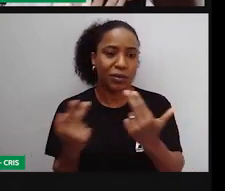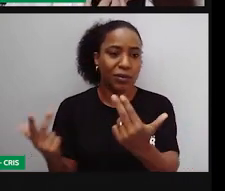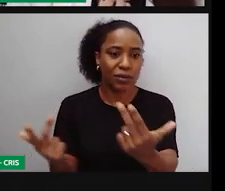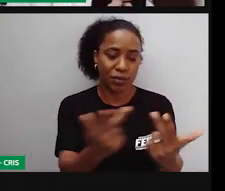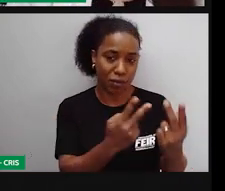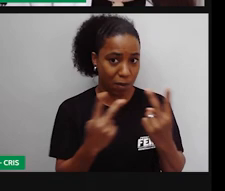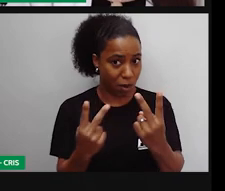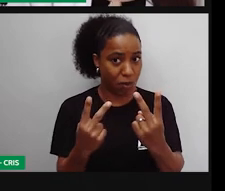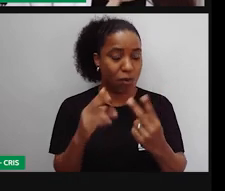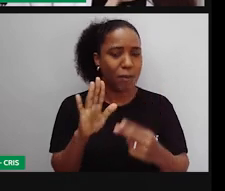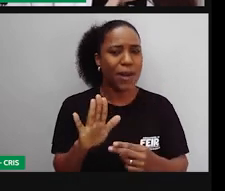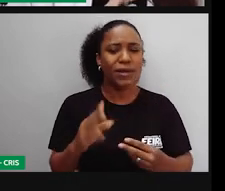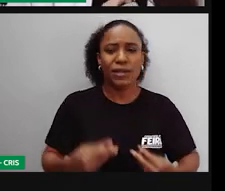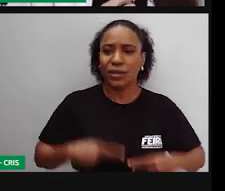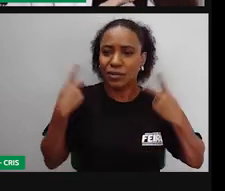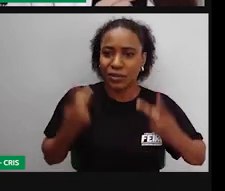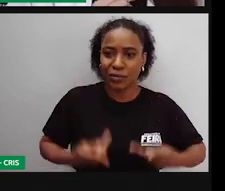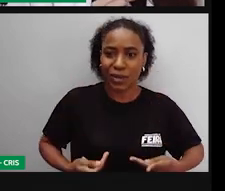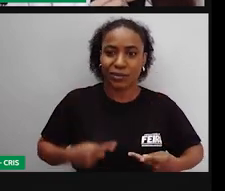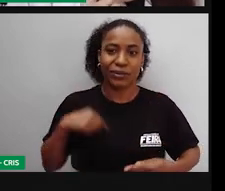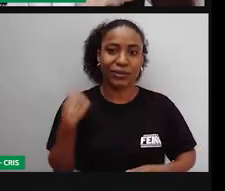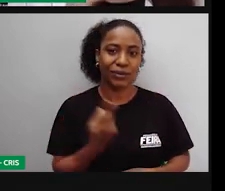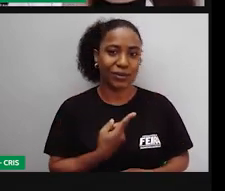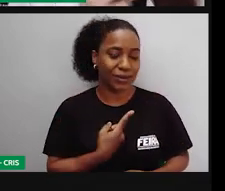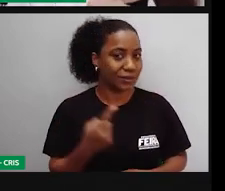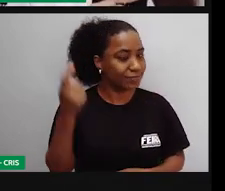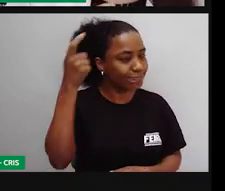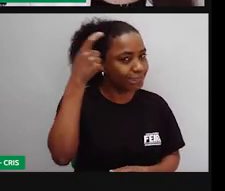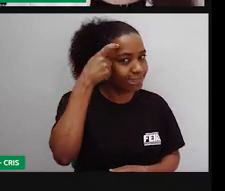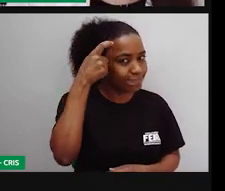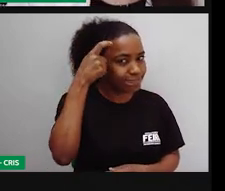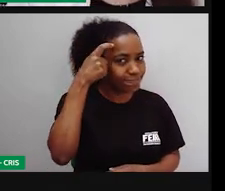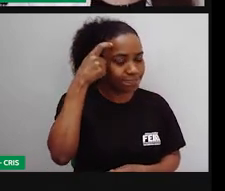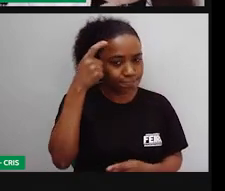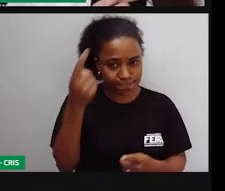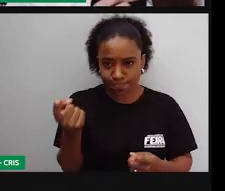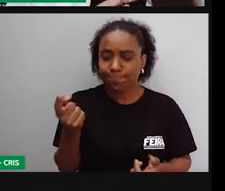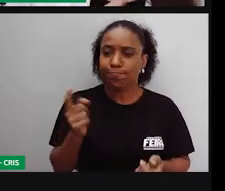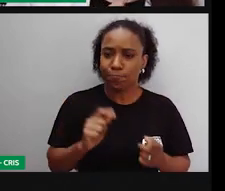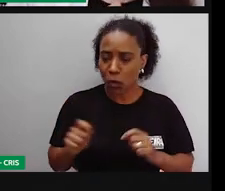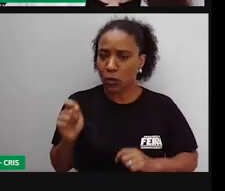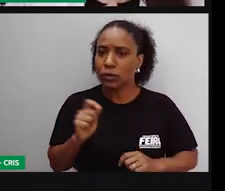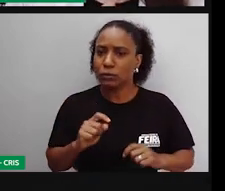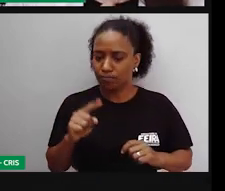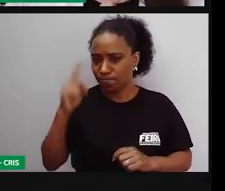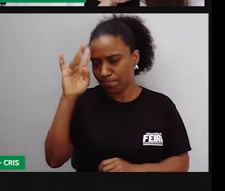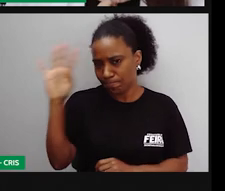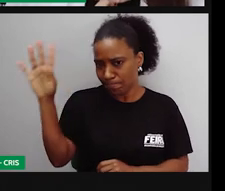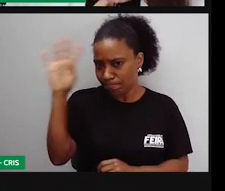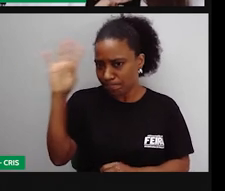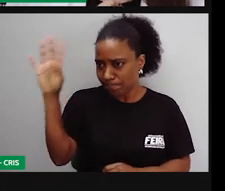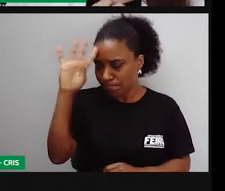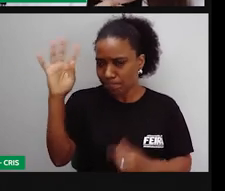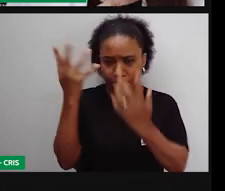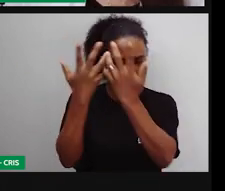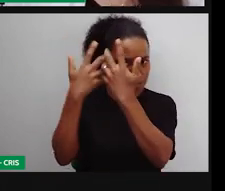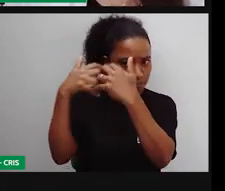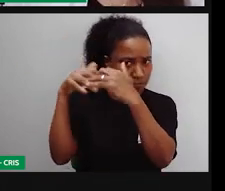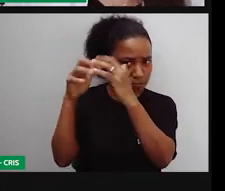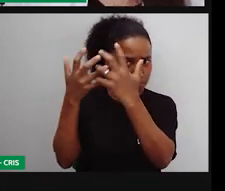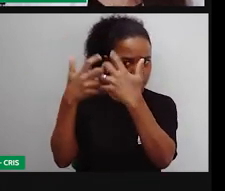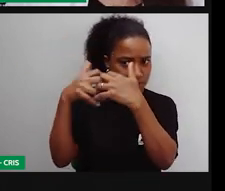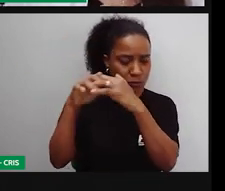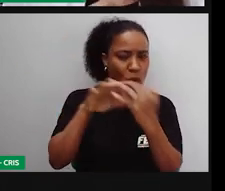tem um diferencial, né? Nós podemos controlar as nossas ações, nós podemos pensar sobre o que nós fazemos